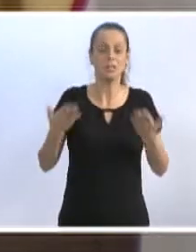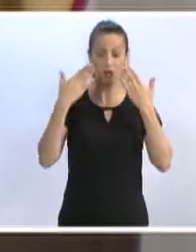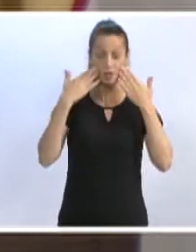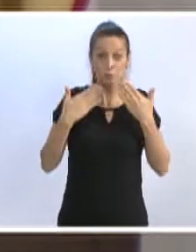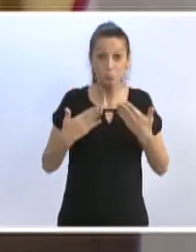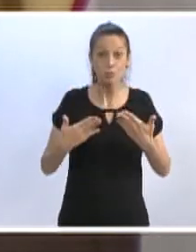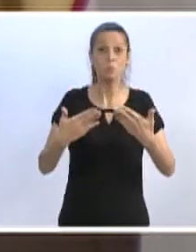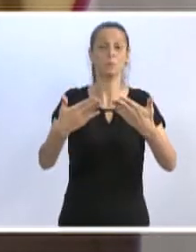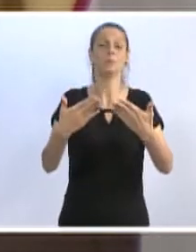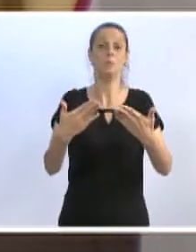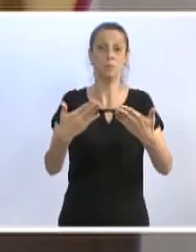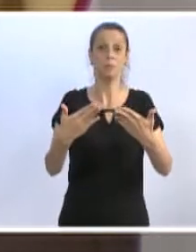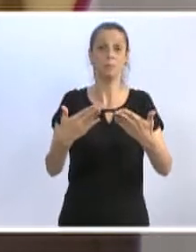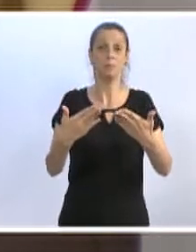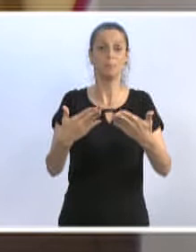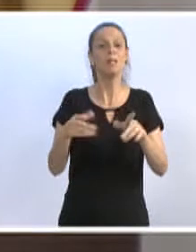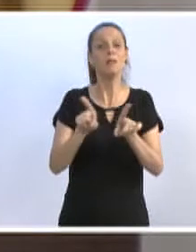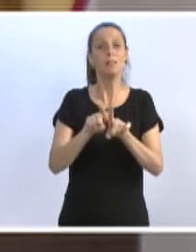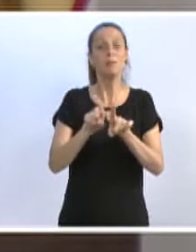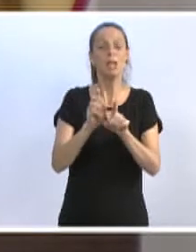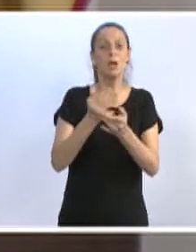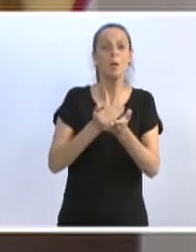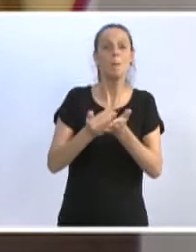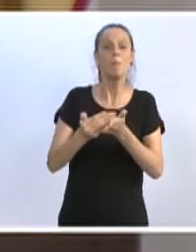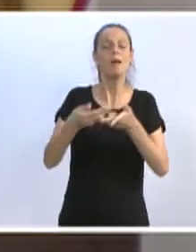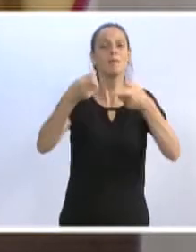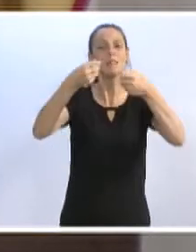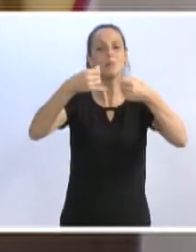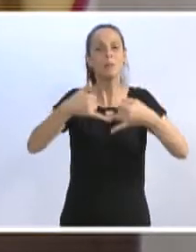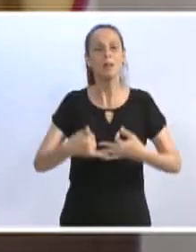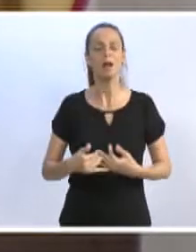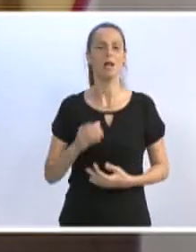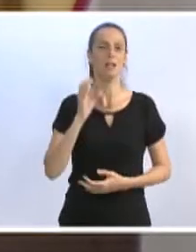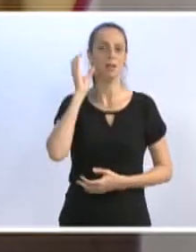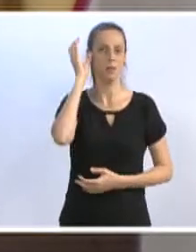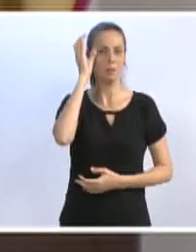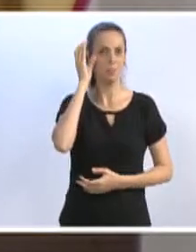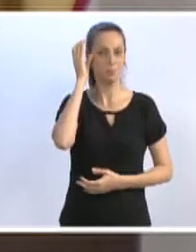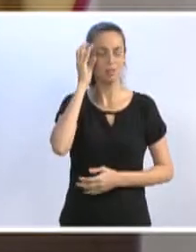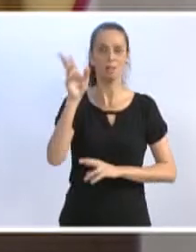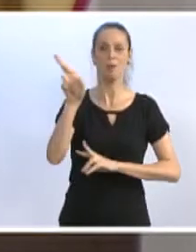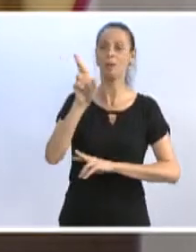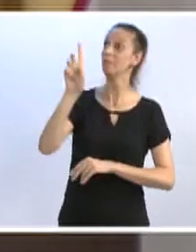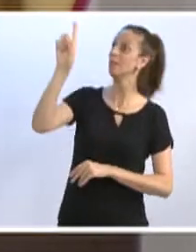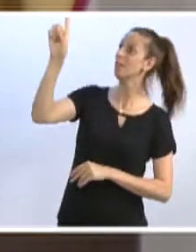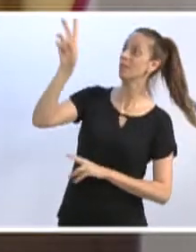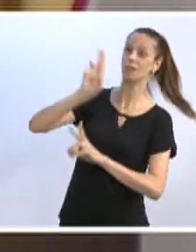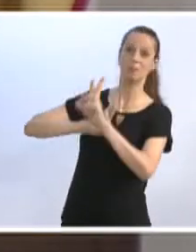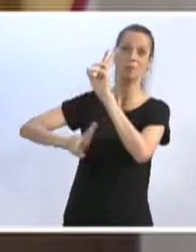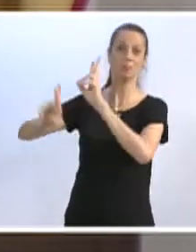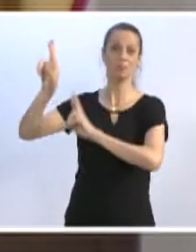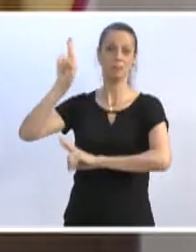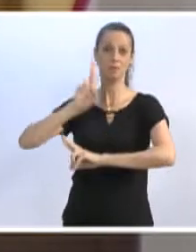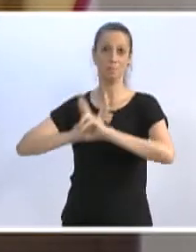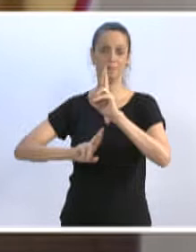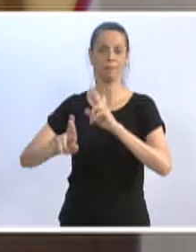num decálogo, e ali começa a explicitação consciente desta relação com Deus.